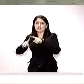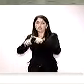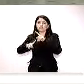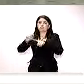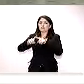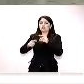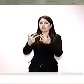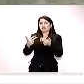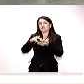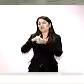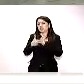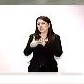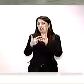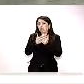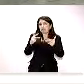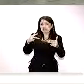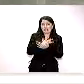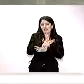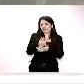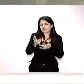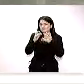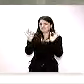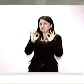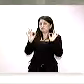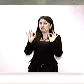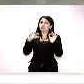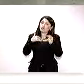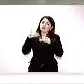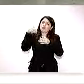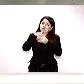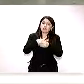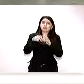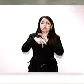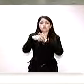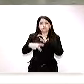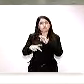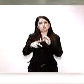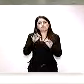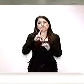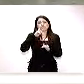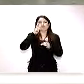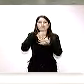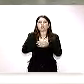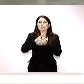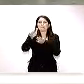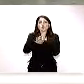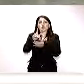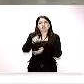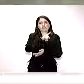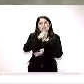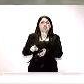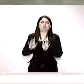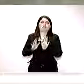realização de despesa imprópria nem tão pouco desvio de finalidade voto pelo provimento julgo e excluo a multa aplicada